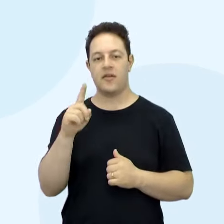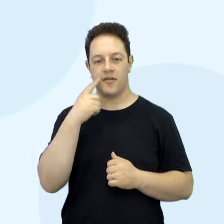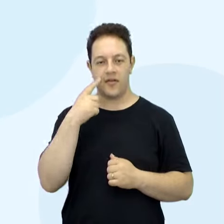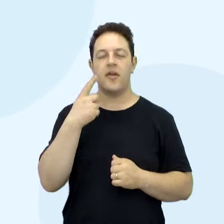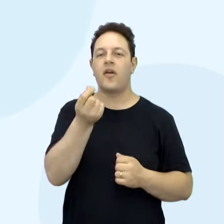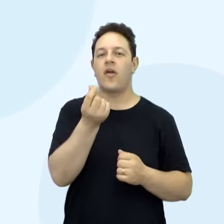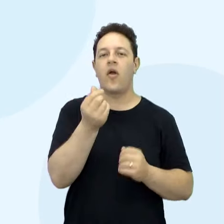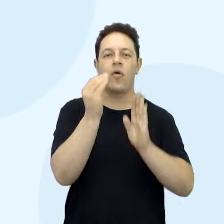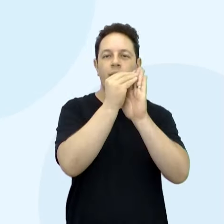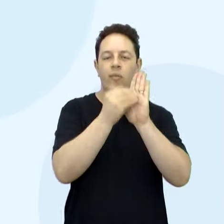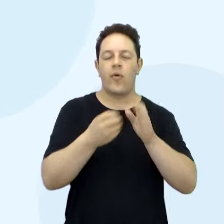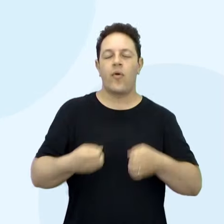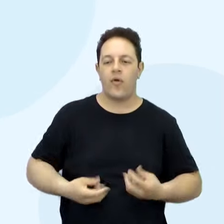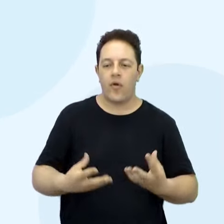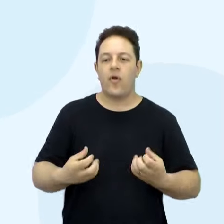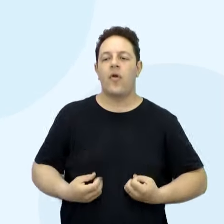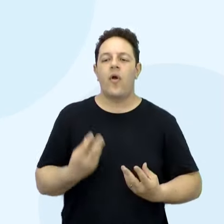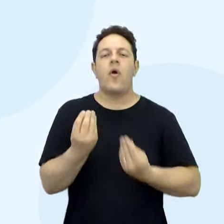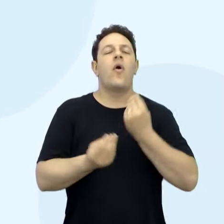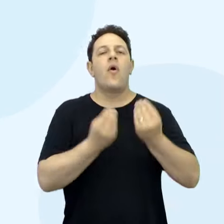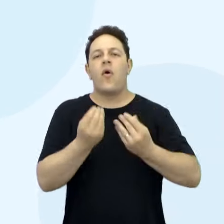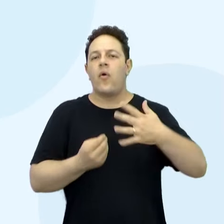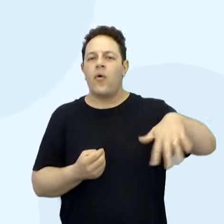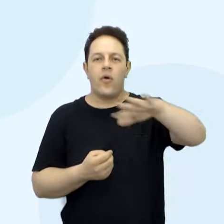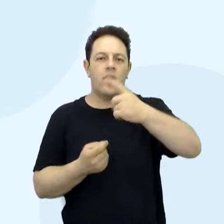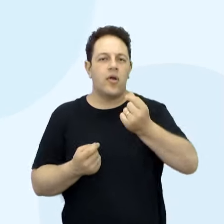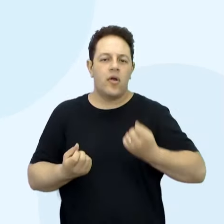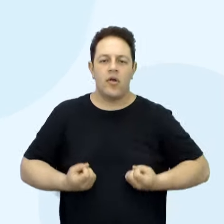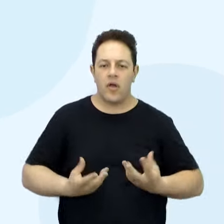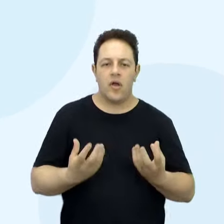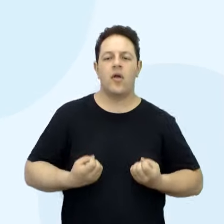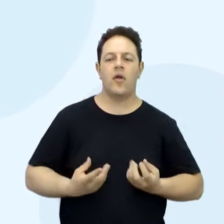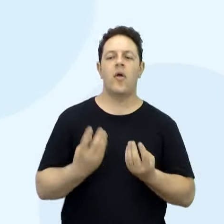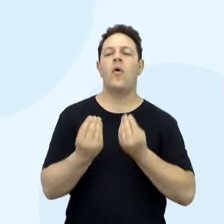financeira. De quanto vocês gastaram?